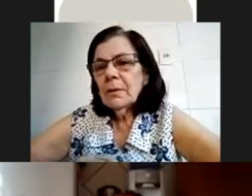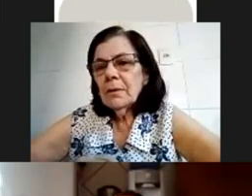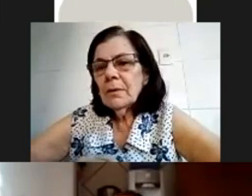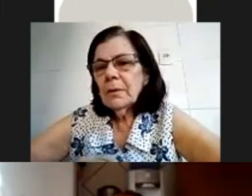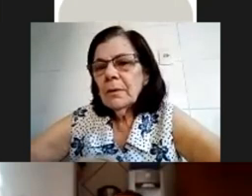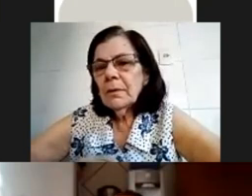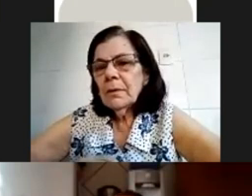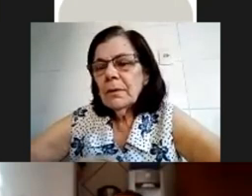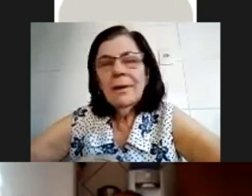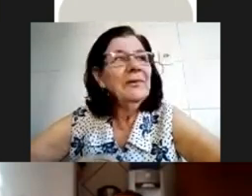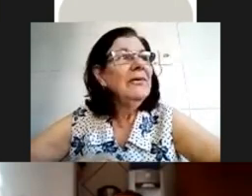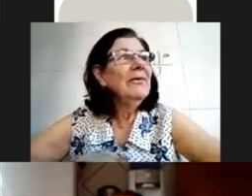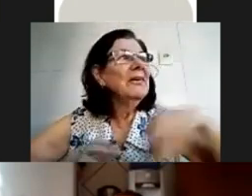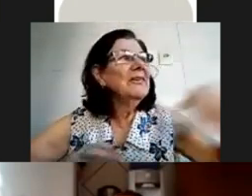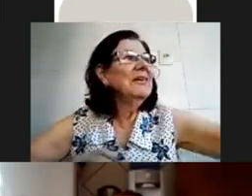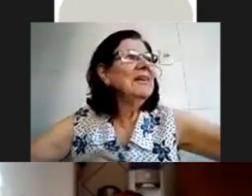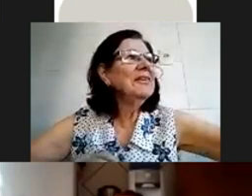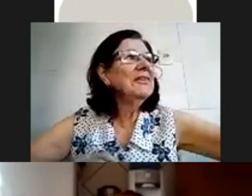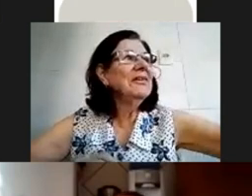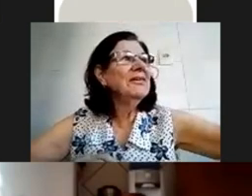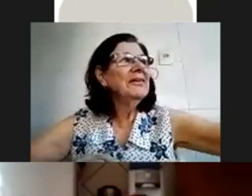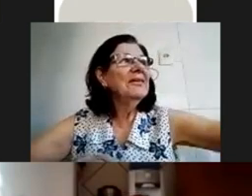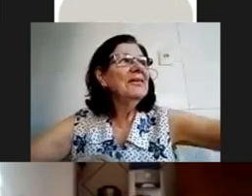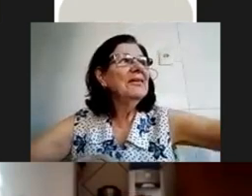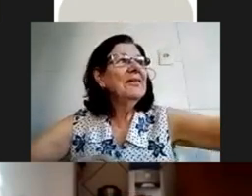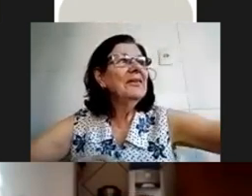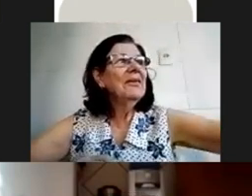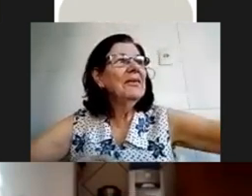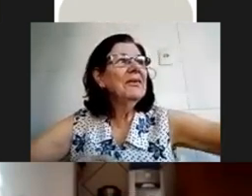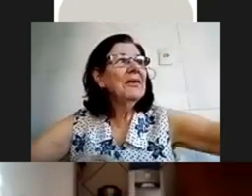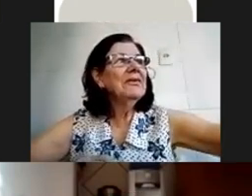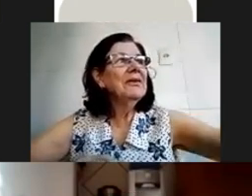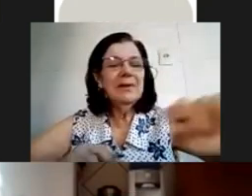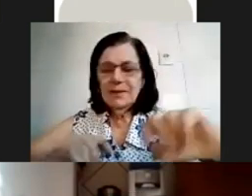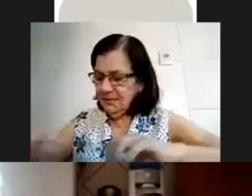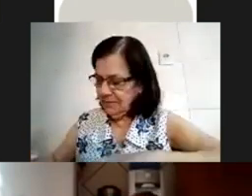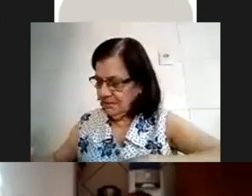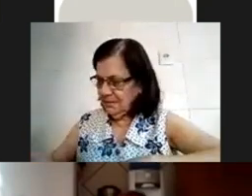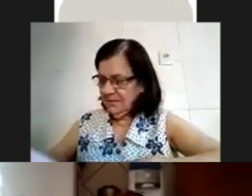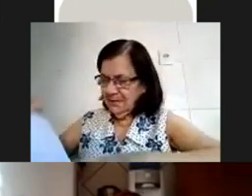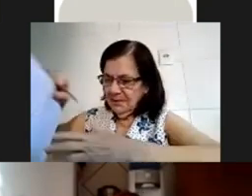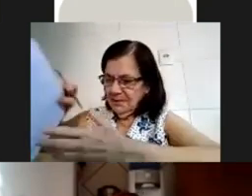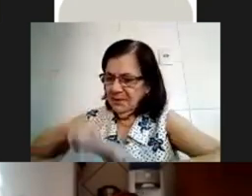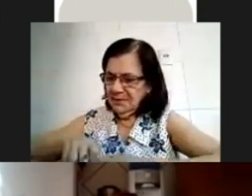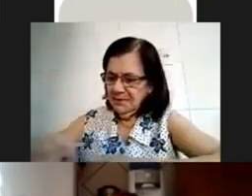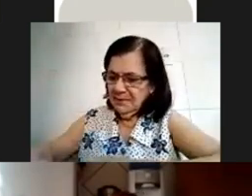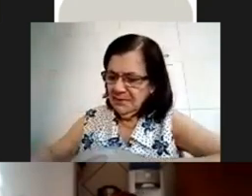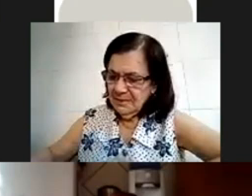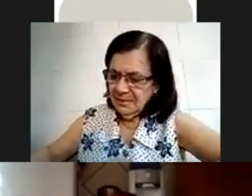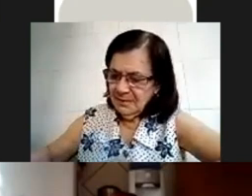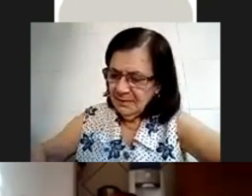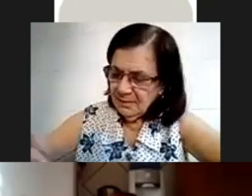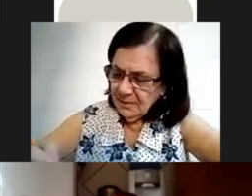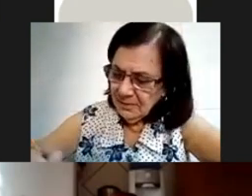curado, quem já teve alta, já fez as químio, eles podem receber ou também tem que ter essa recomendação do